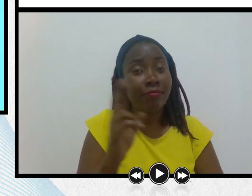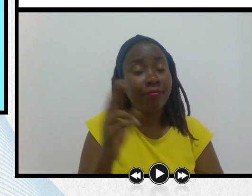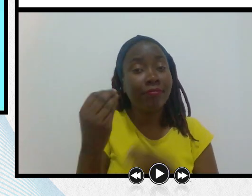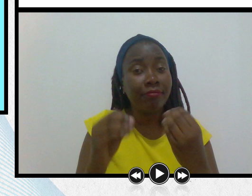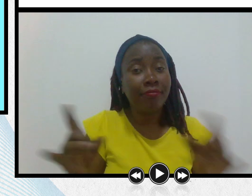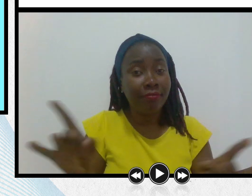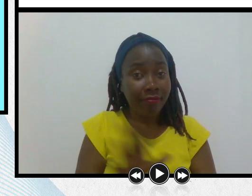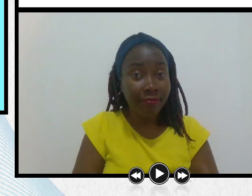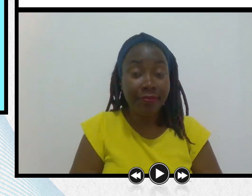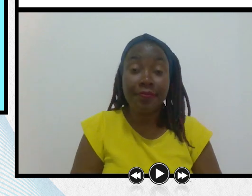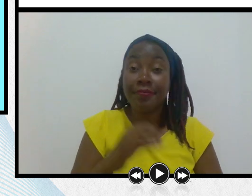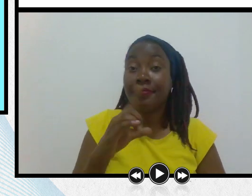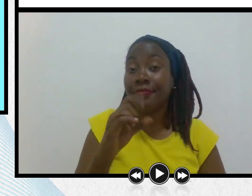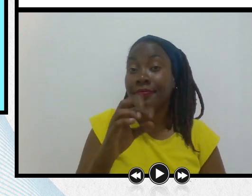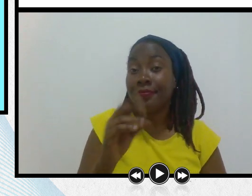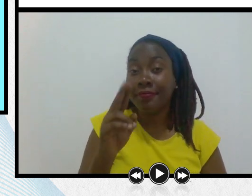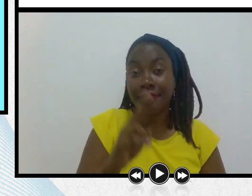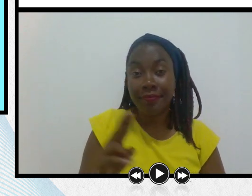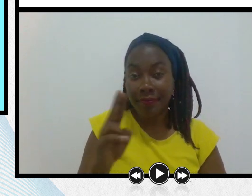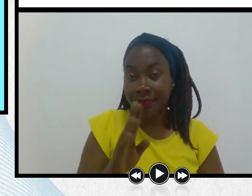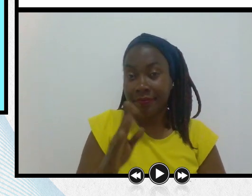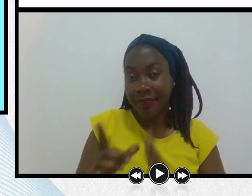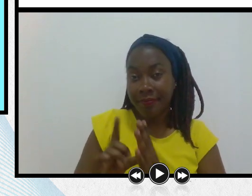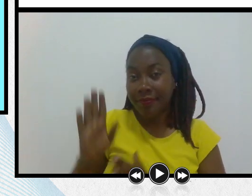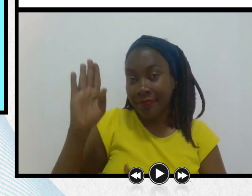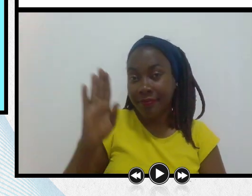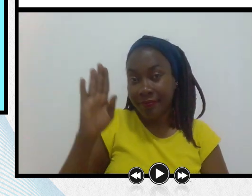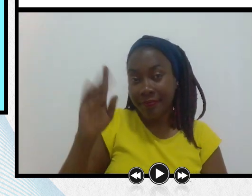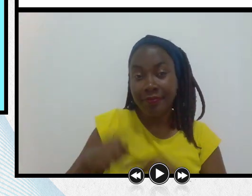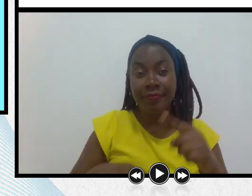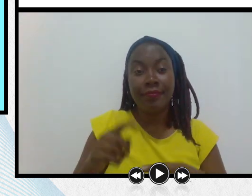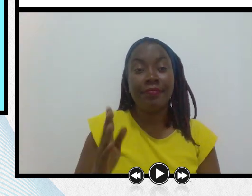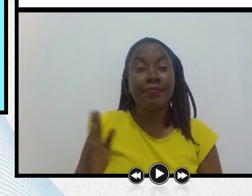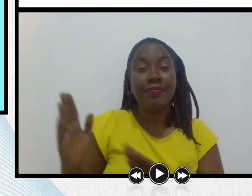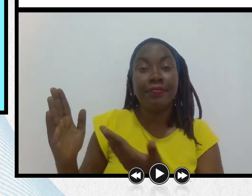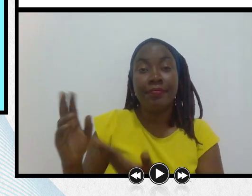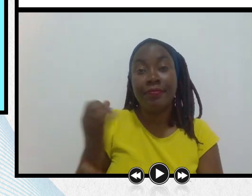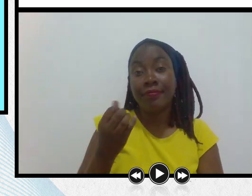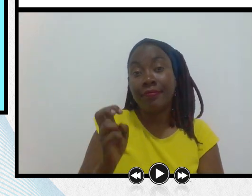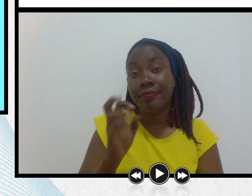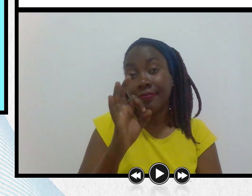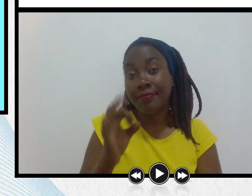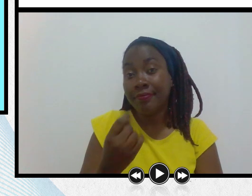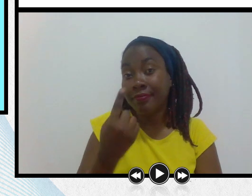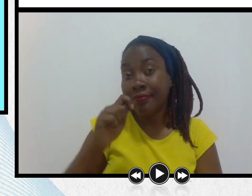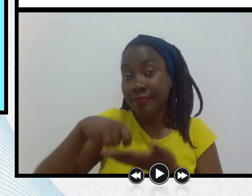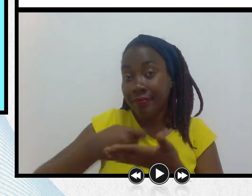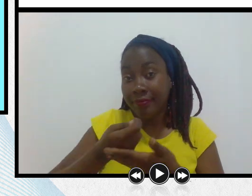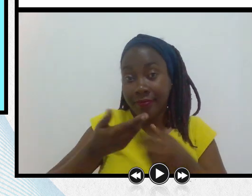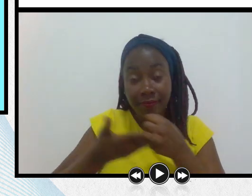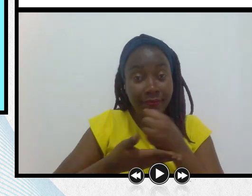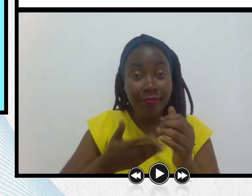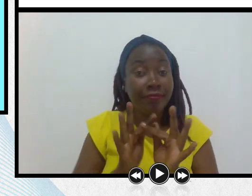com certeza. E o cloro que se utiliza, como eu comentei, é o hipoclorito de cálcio, 65%, uma colherzinha rasa é